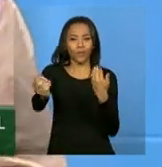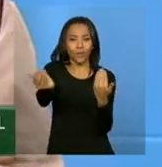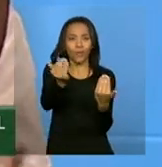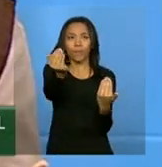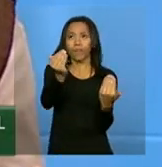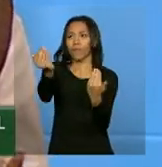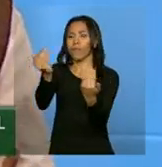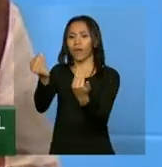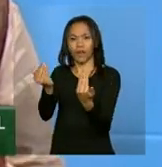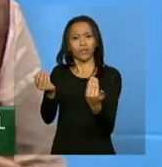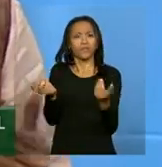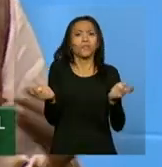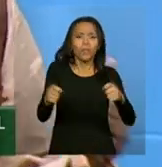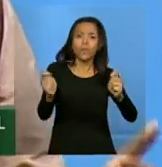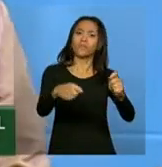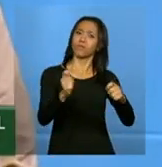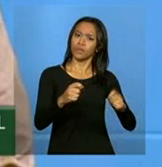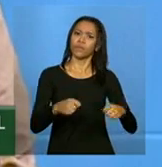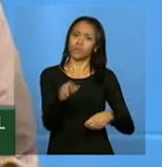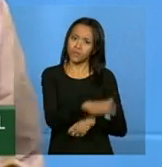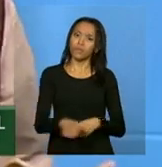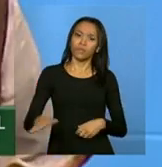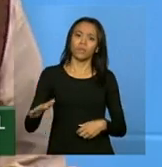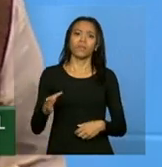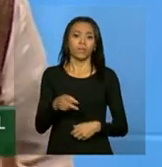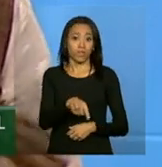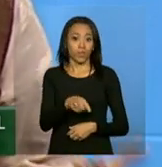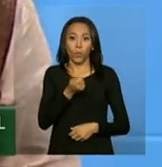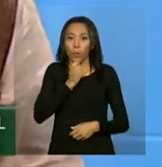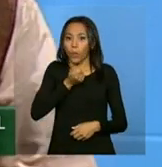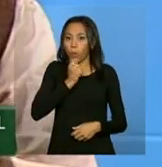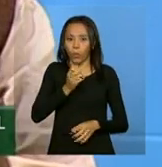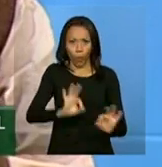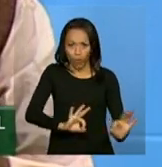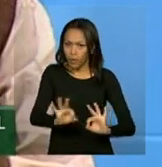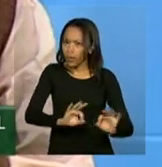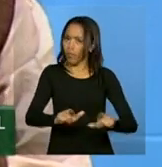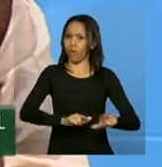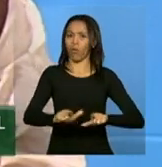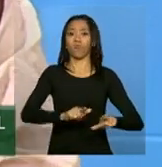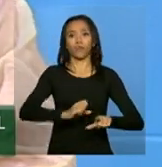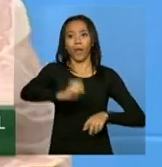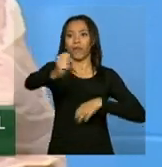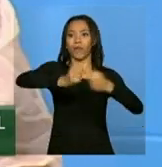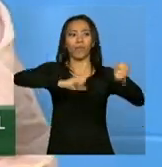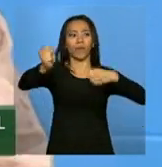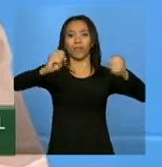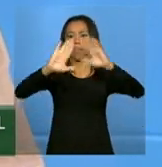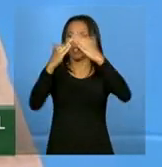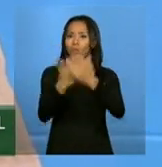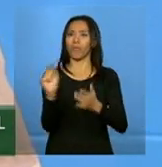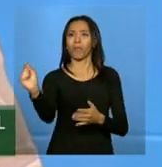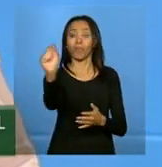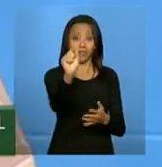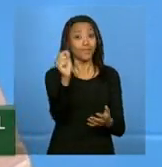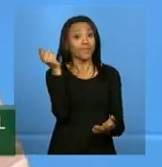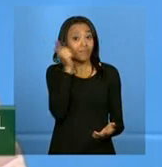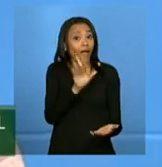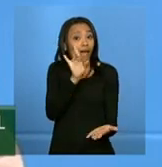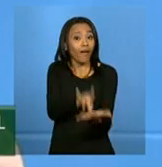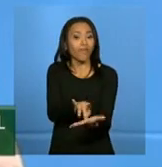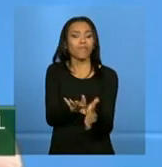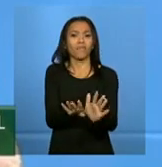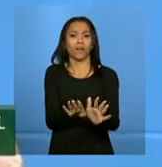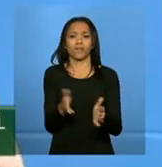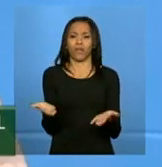existem possibilidades em que crianças realmente não estão trabalhando e que estão entrando nas escolas, isso tem acontecido, mas